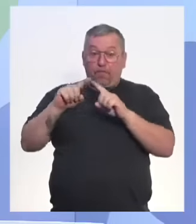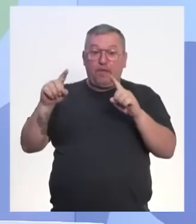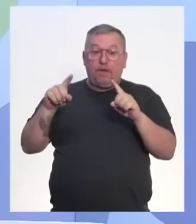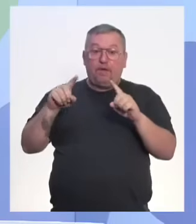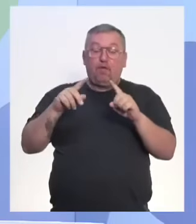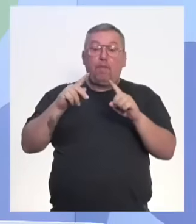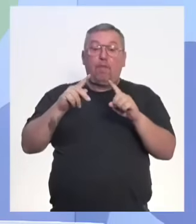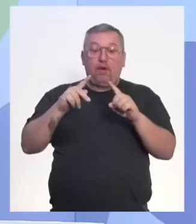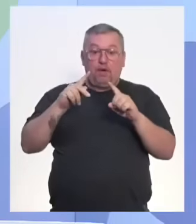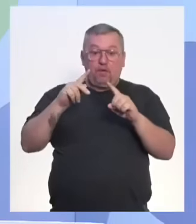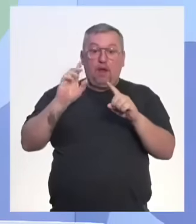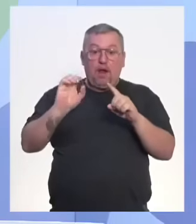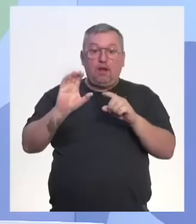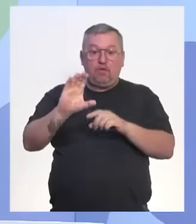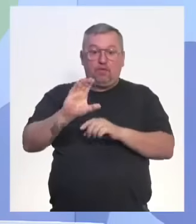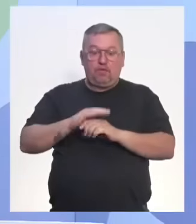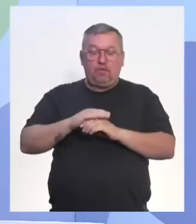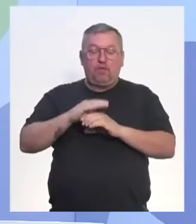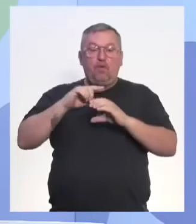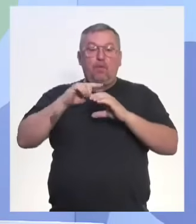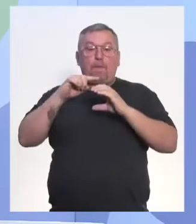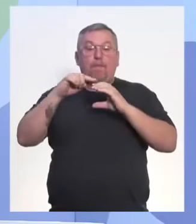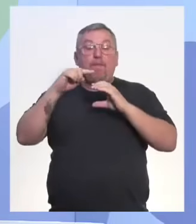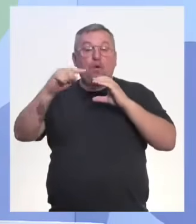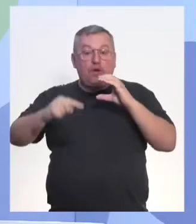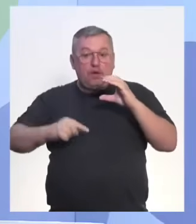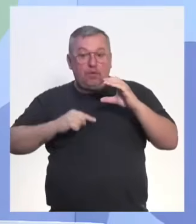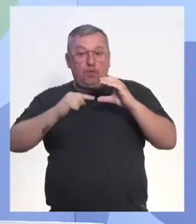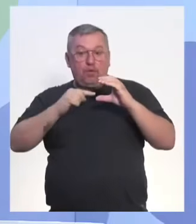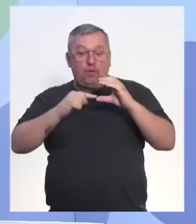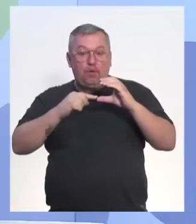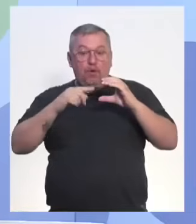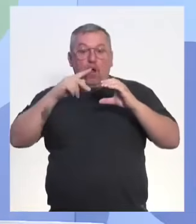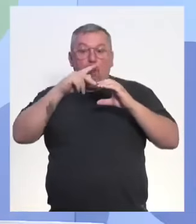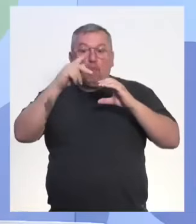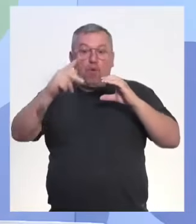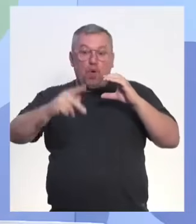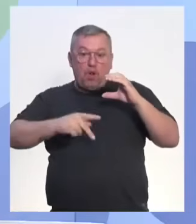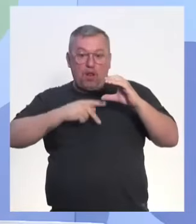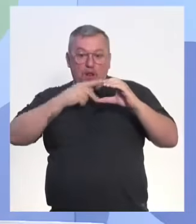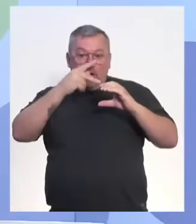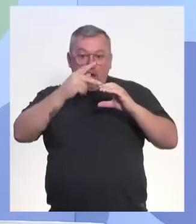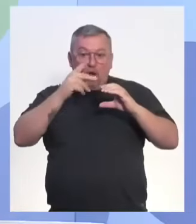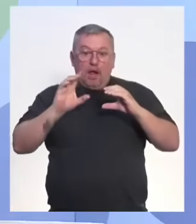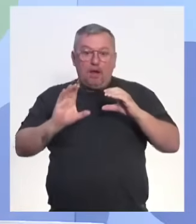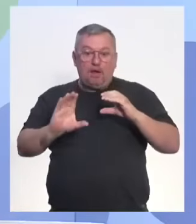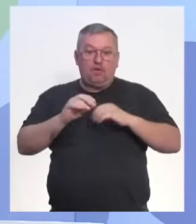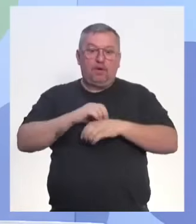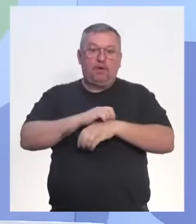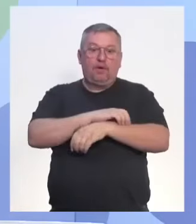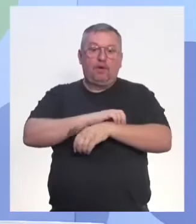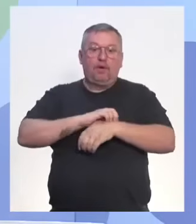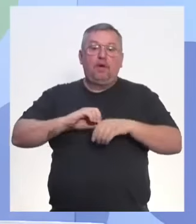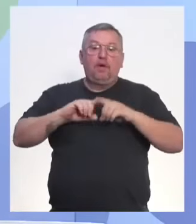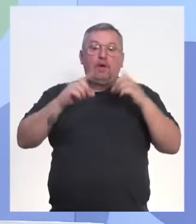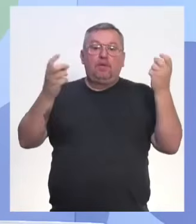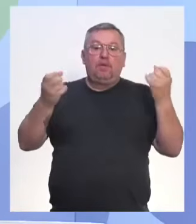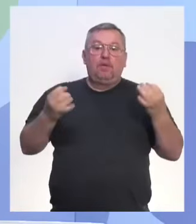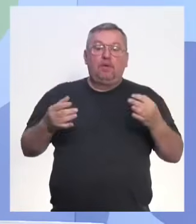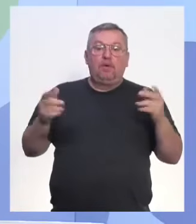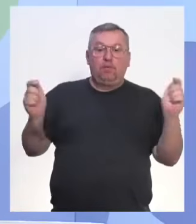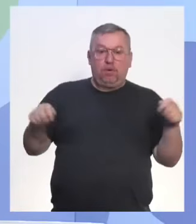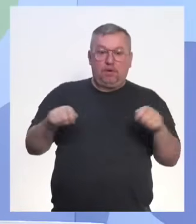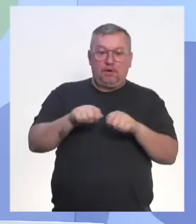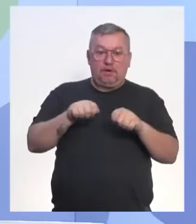essa. 2 dimensões, porque ele é uma figura plana, né? Então, o que é plano tem 2 dimensões. Como o Jonas disse, pode